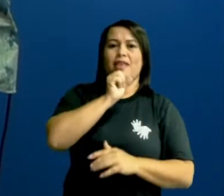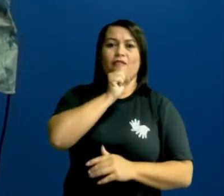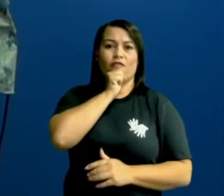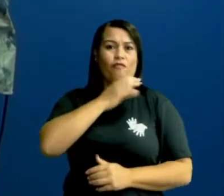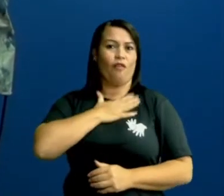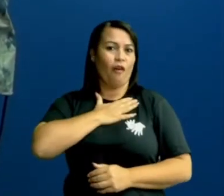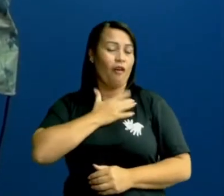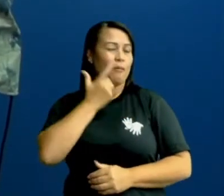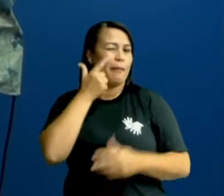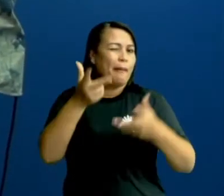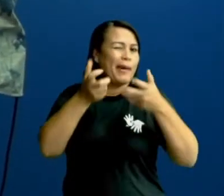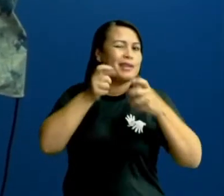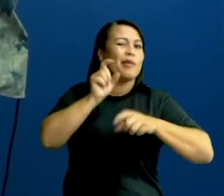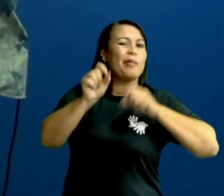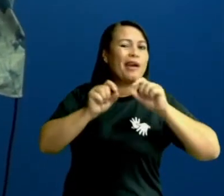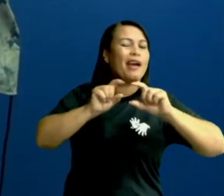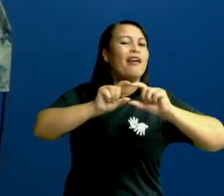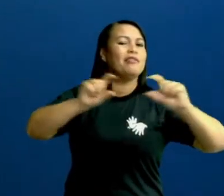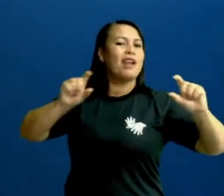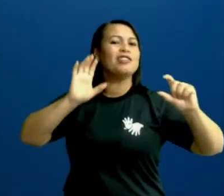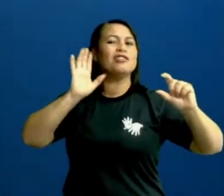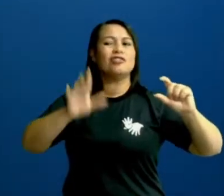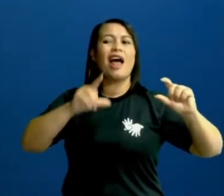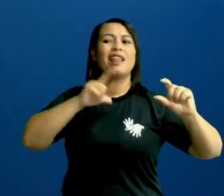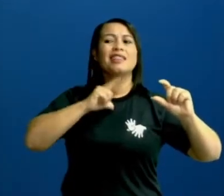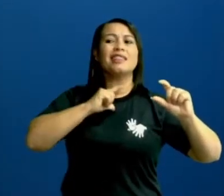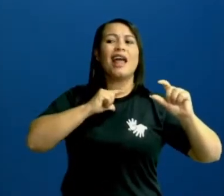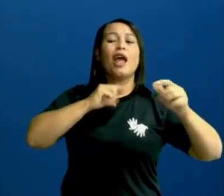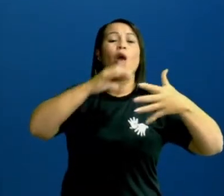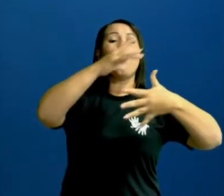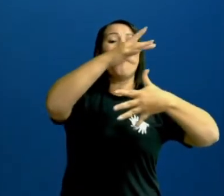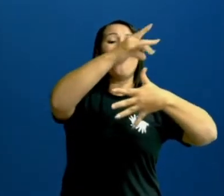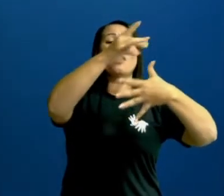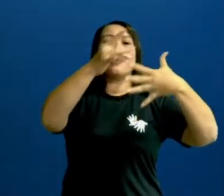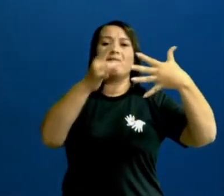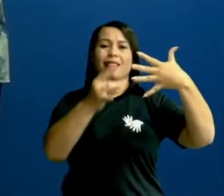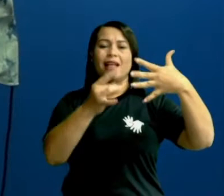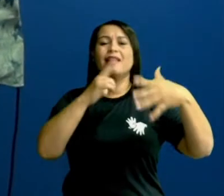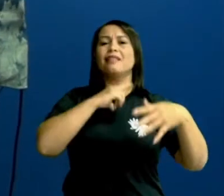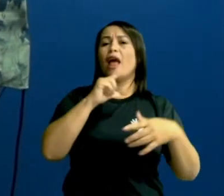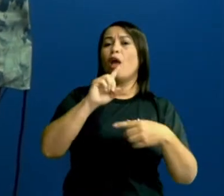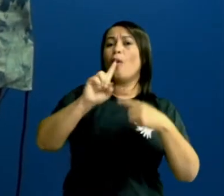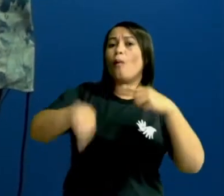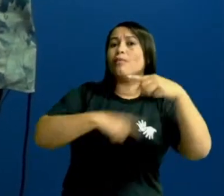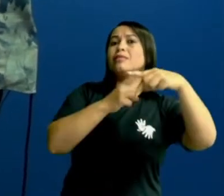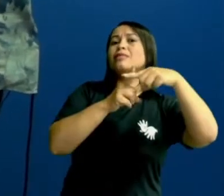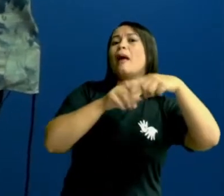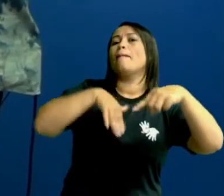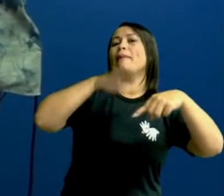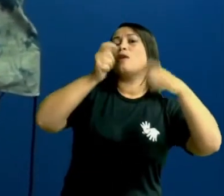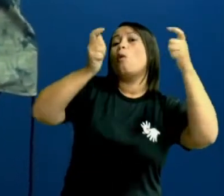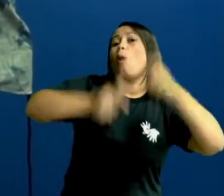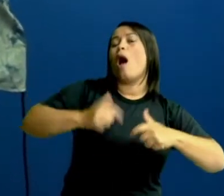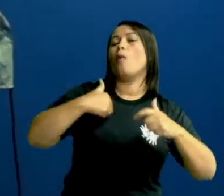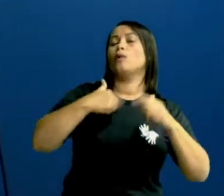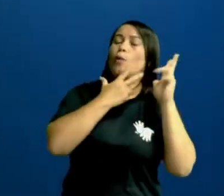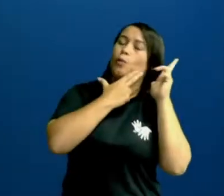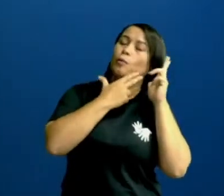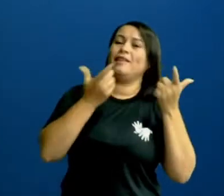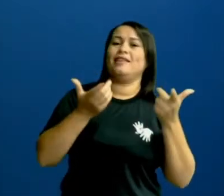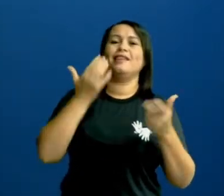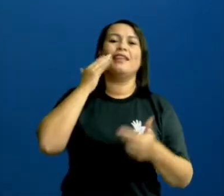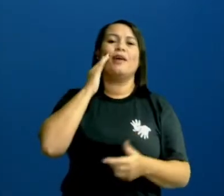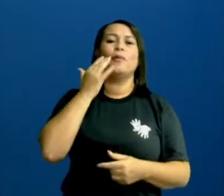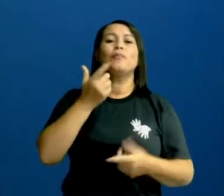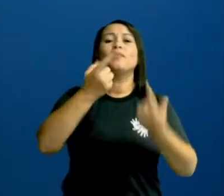avó, percebam que nessa frase já tem um detalhe a mais, que é justamente o local onde eu dormi. Vamos ver essa